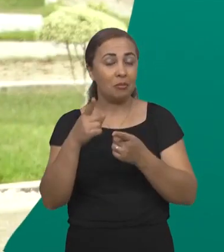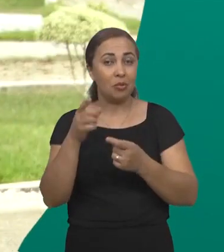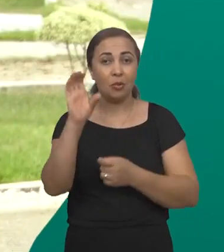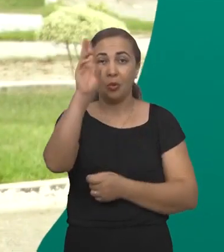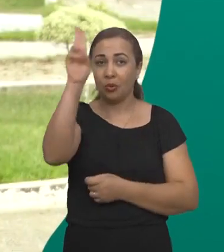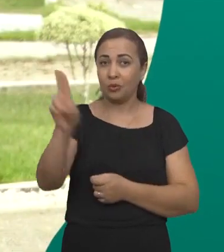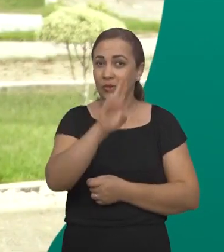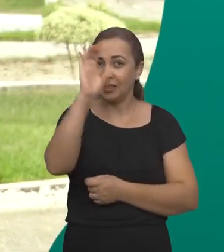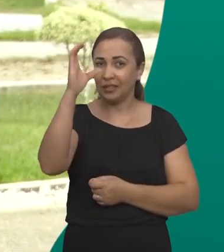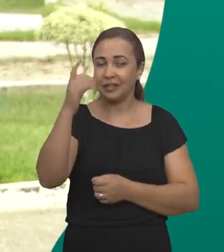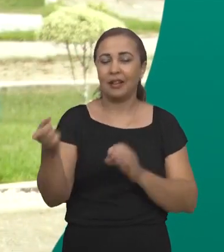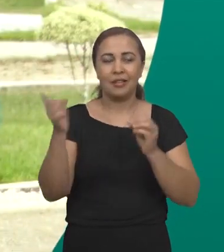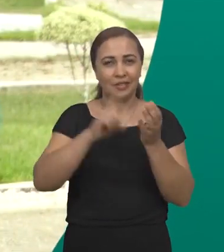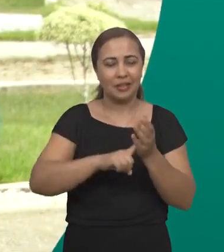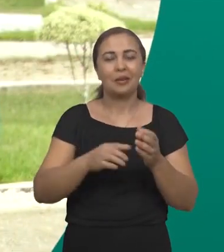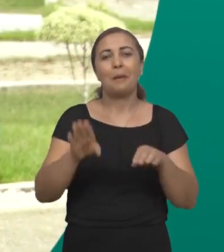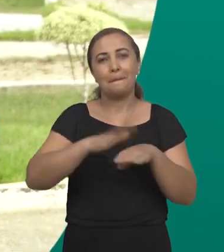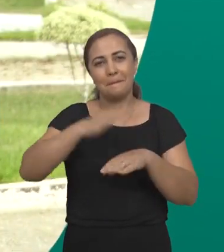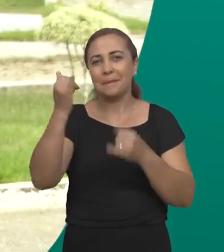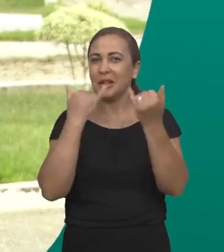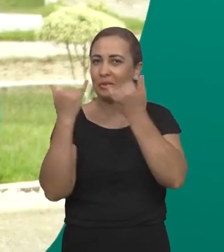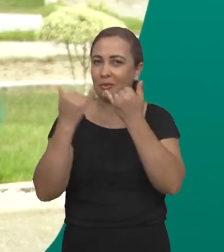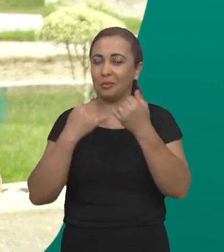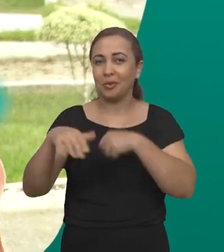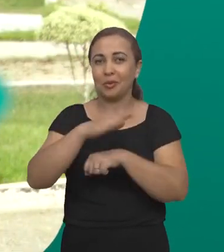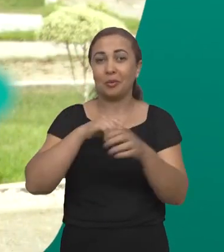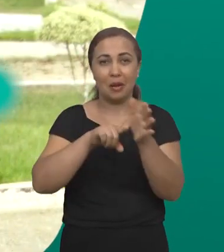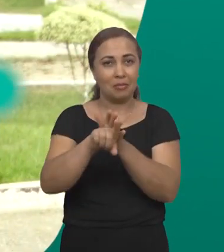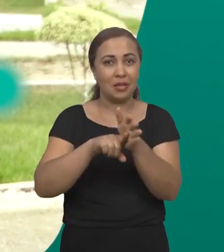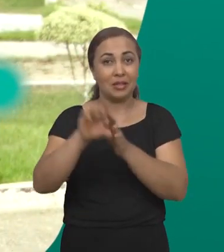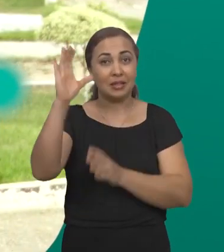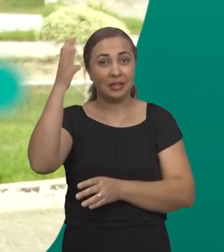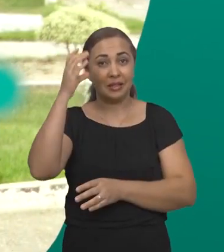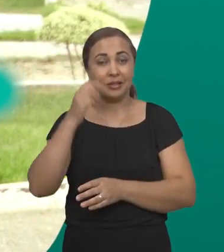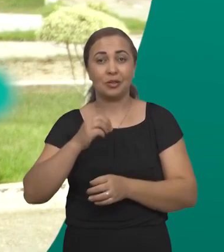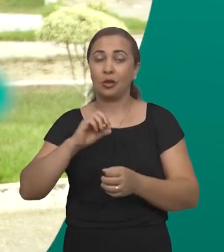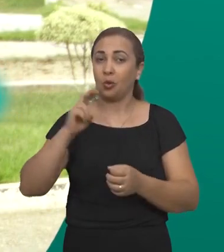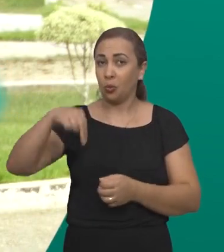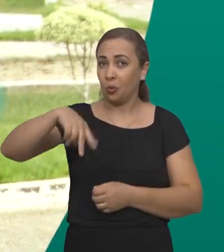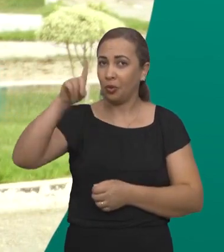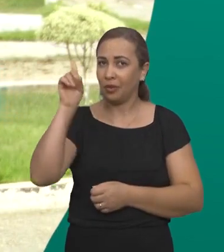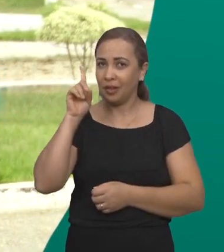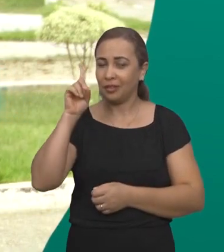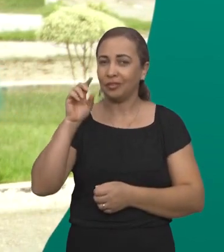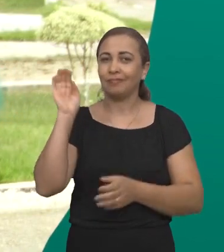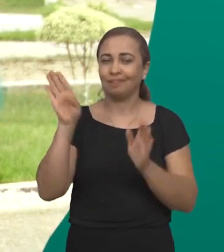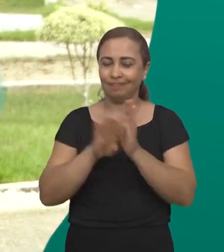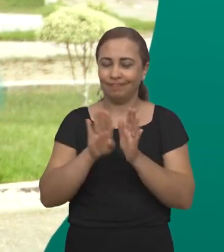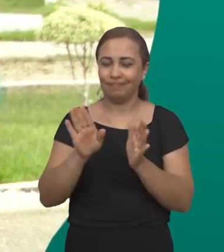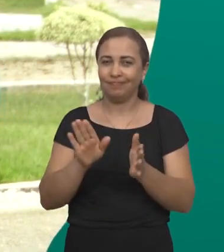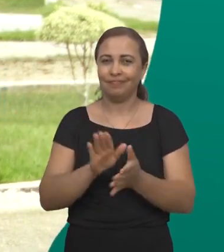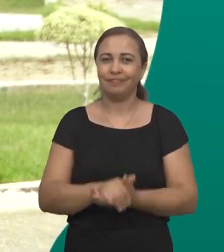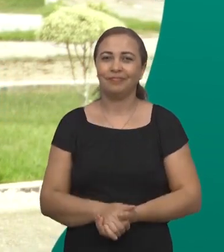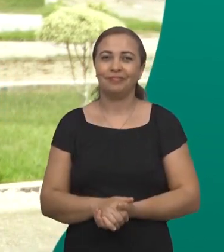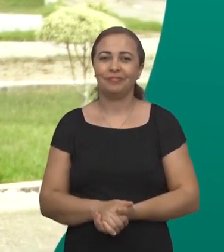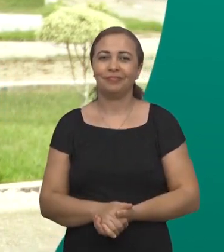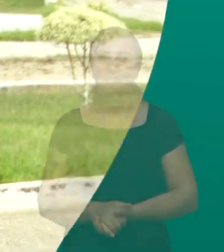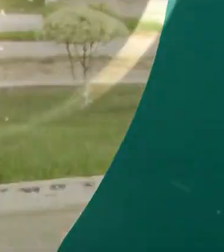Daqui a pouco o Univerciência volta, trazendo mais informações a respeito das pesquisas científicas no Nordeste. Até já!